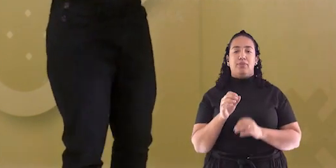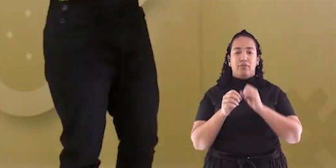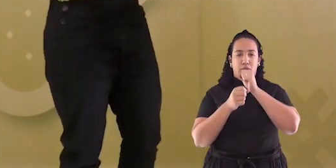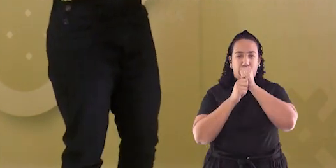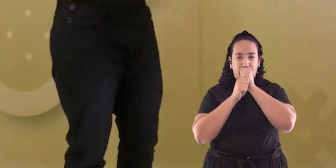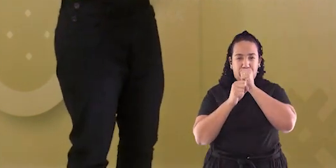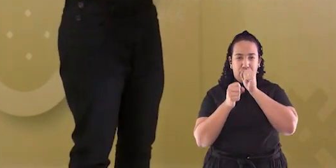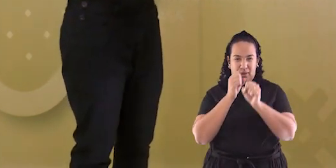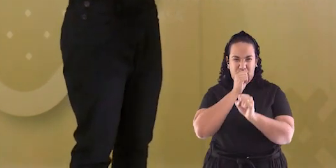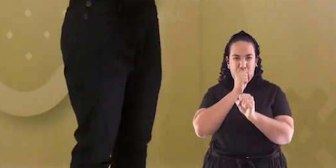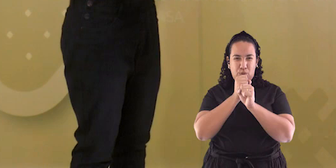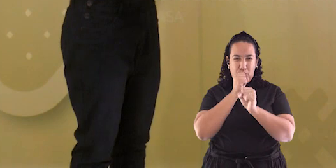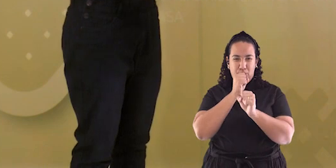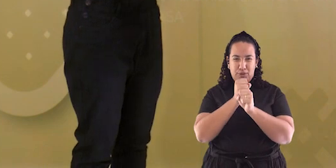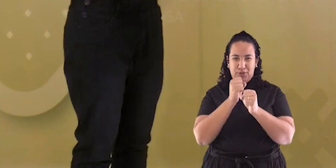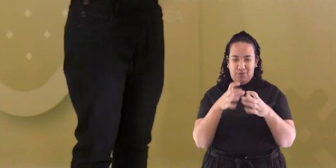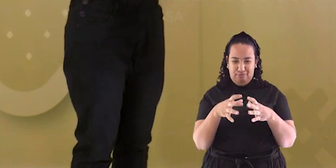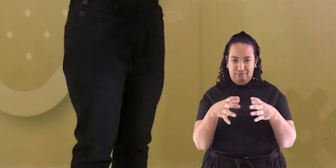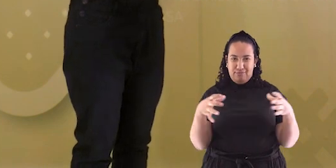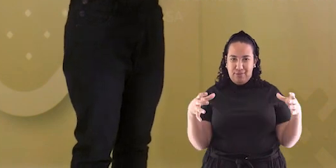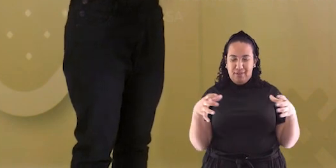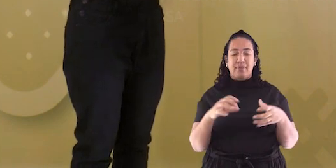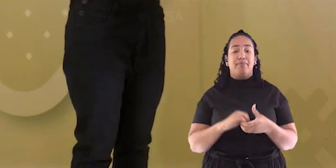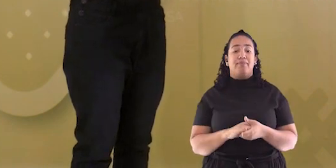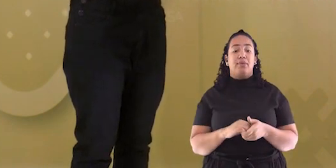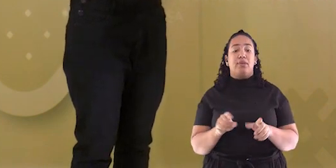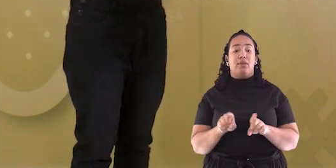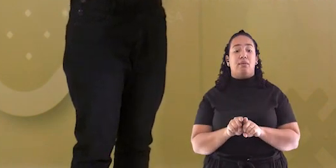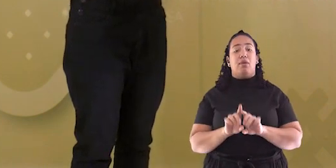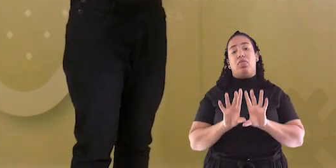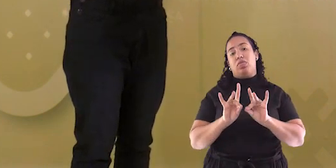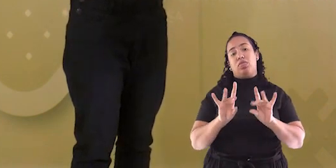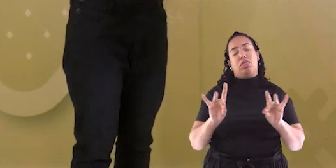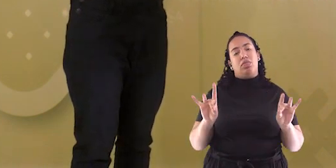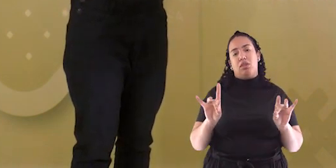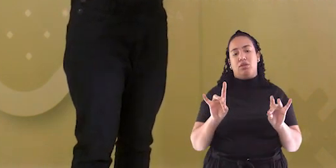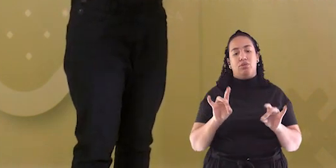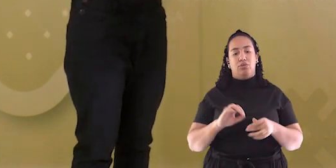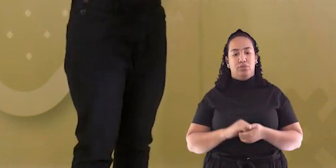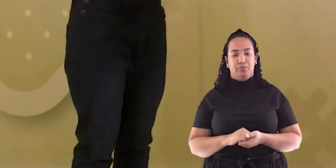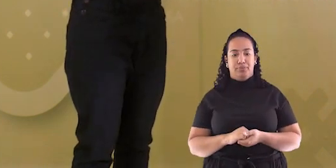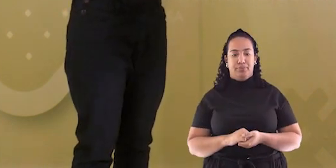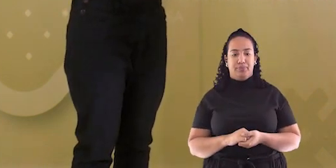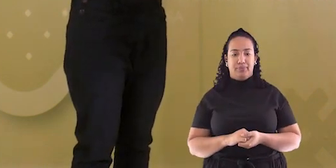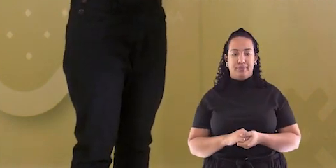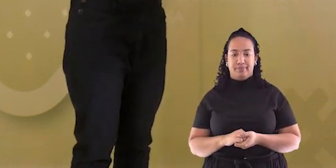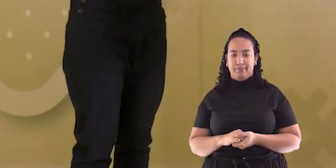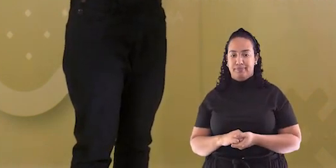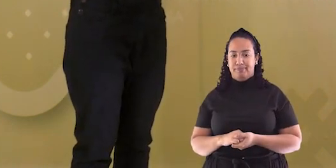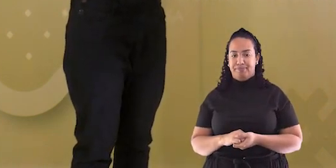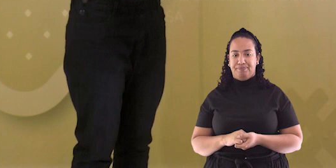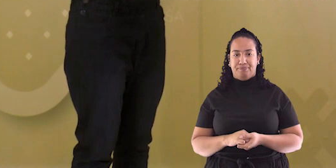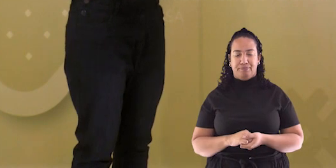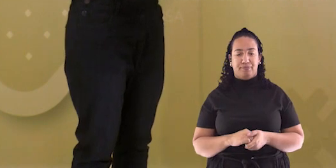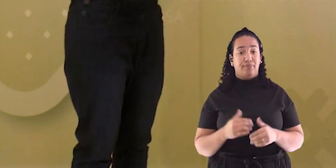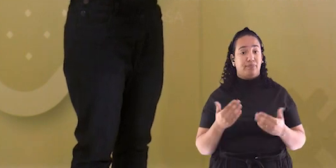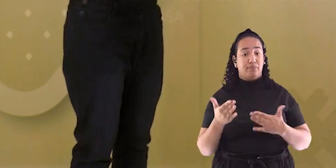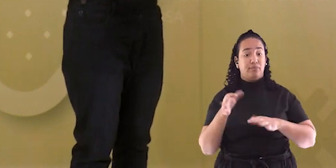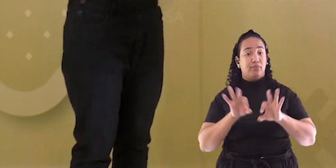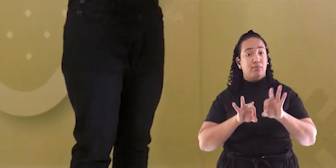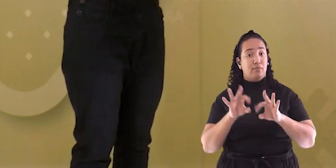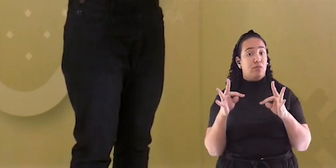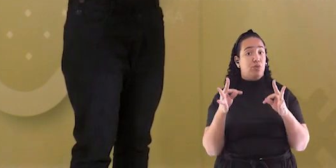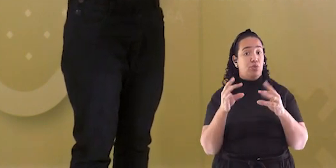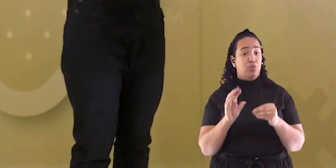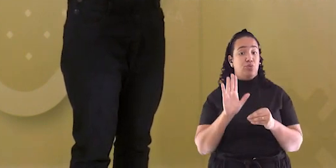vôlei, etc. E vamos precisar de álcool líquido, álcool normal, que a gente usa em limpeza, certo? Então vai deixando tudo separado aí,